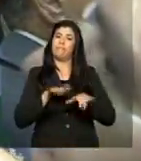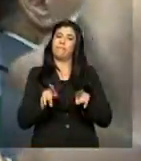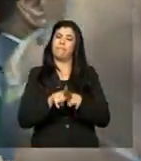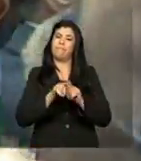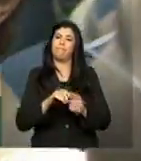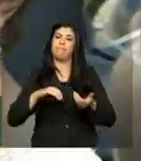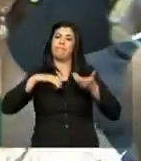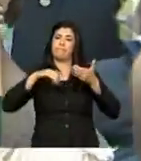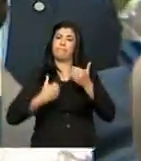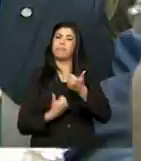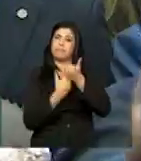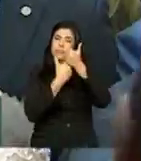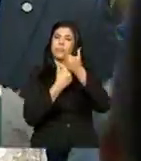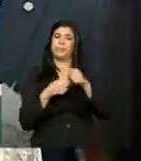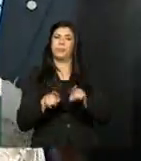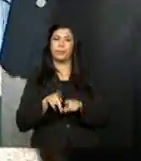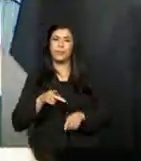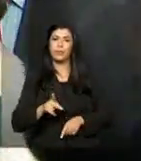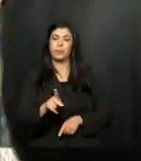do apoio do Congresso Nacional.